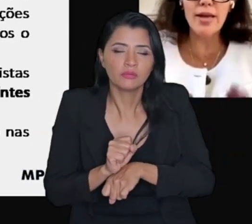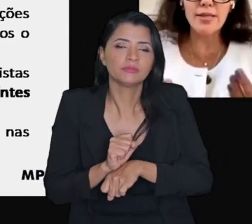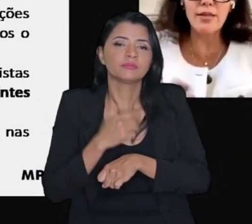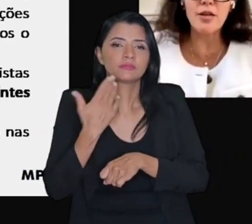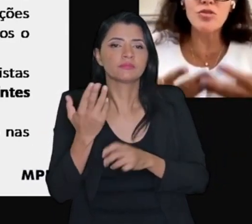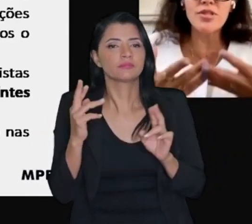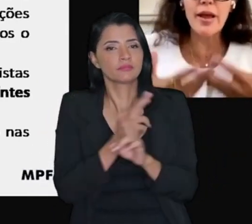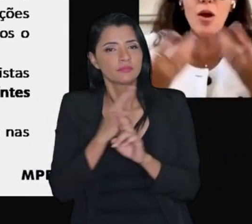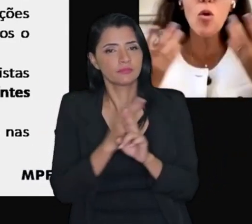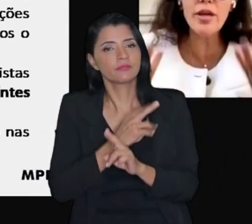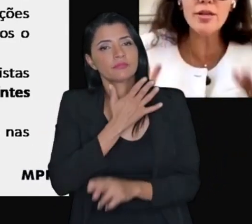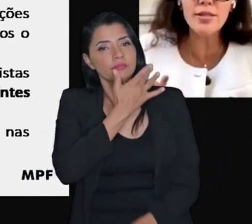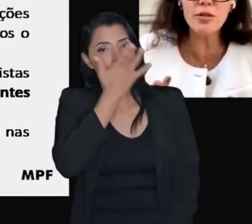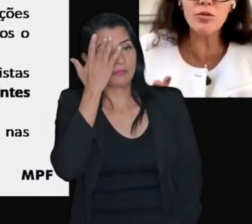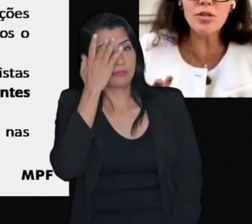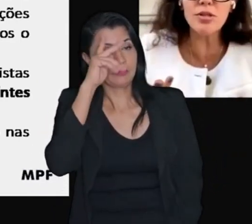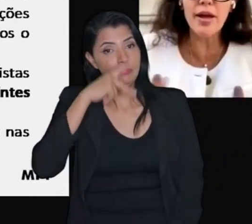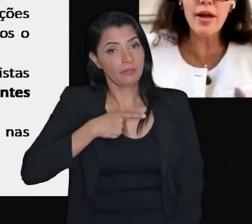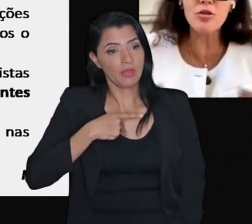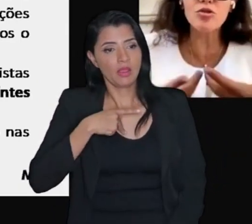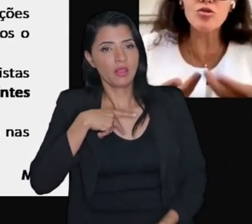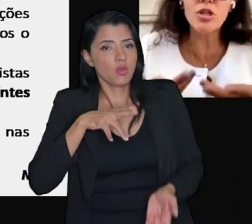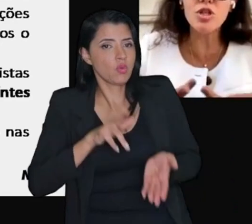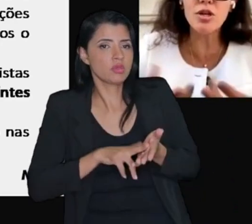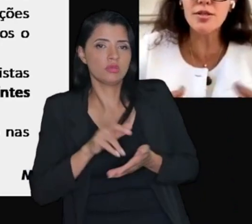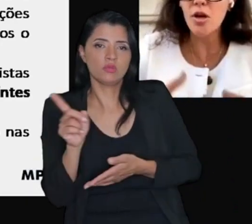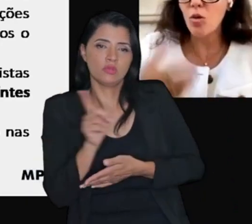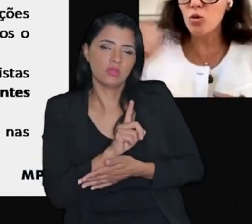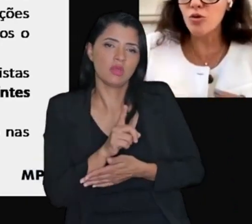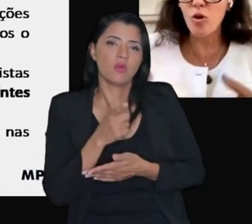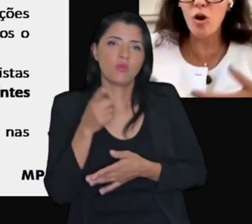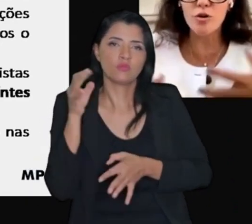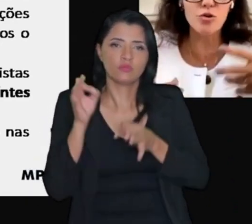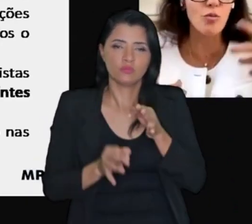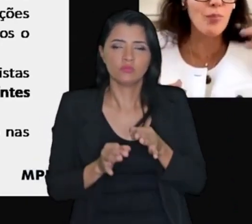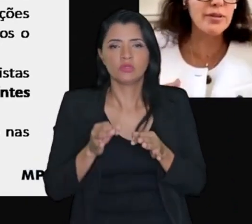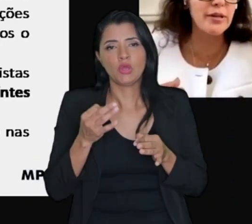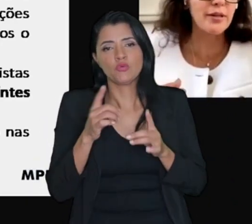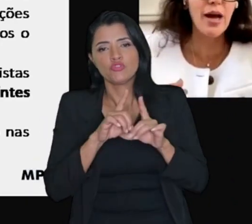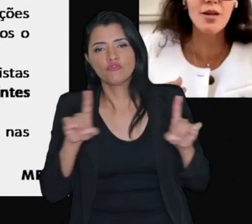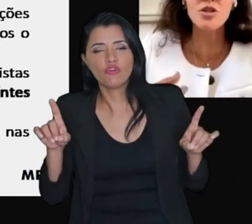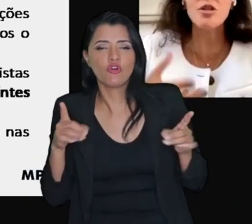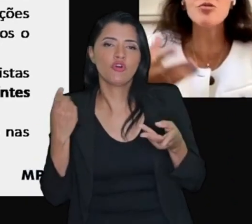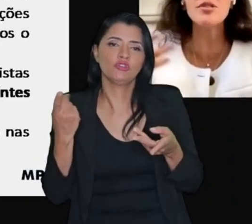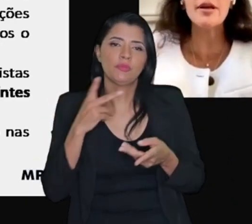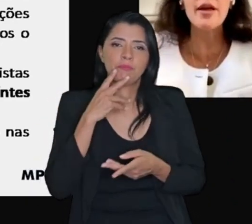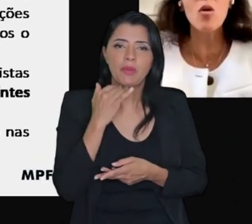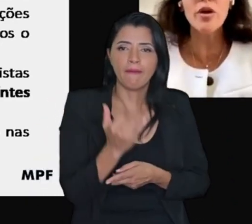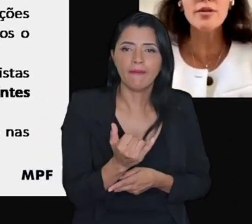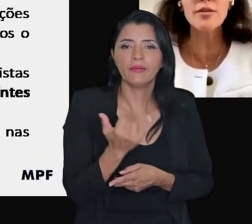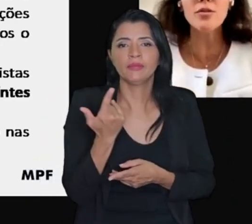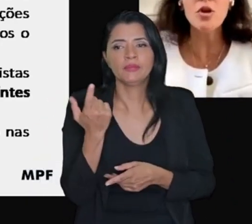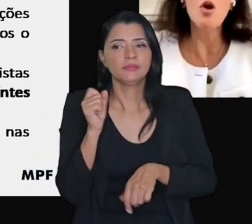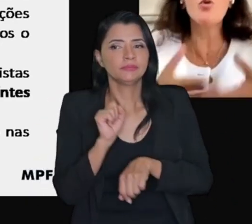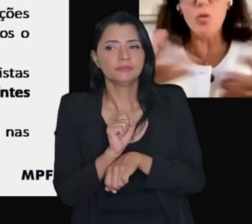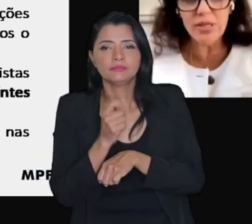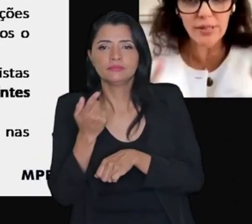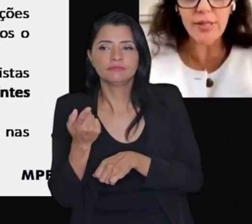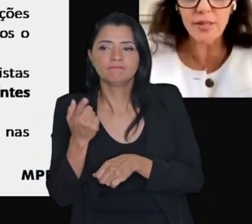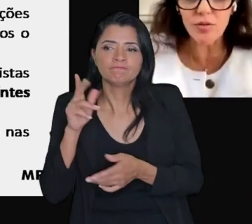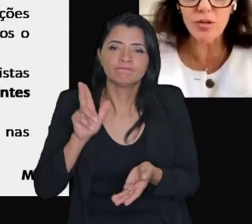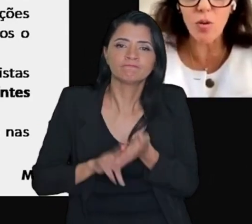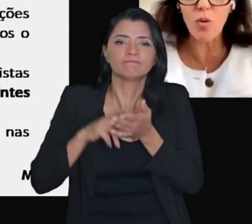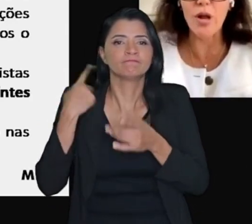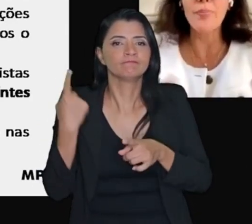Relacionamentos pessoais que deixam de ser reconhecidos, né? Relações jurídicas, um divórcio, uma paternidade, que deixam de ser reconhecidos porque